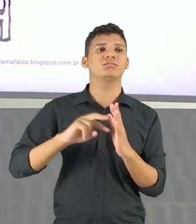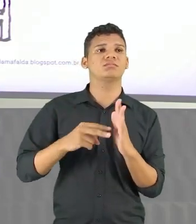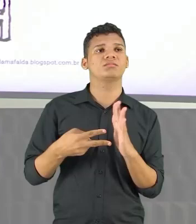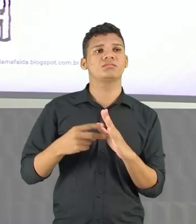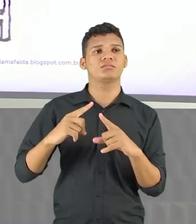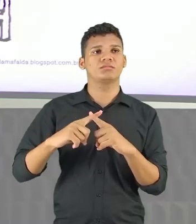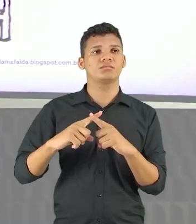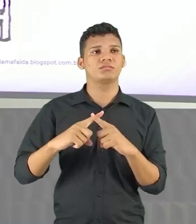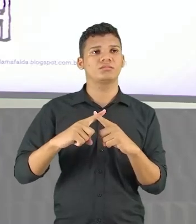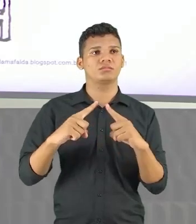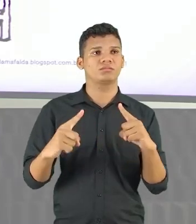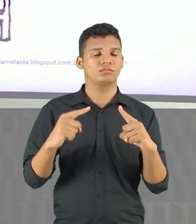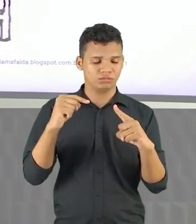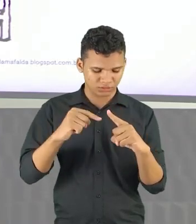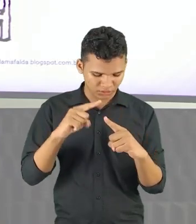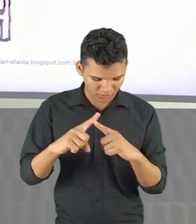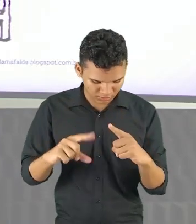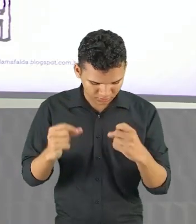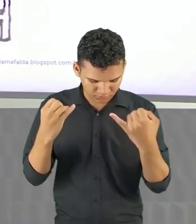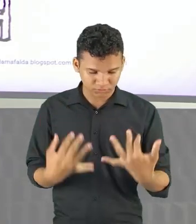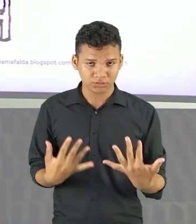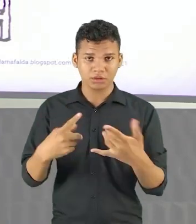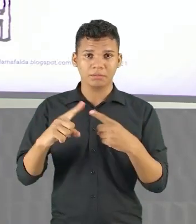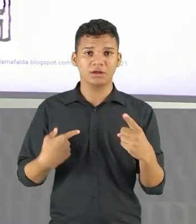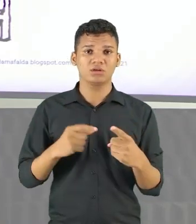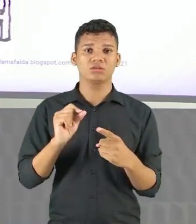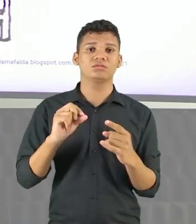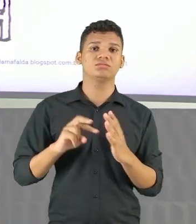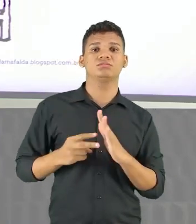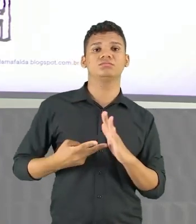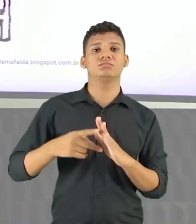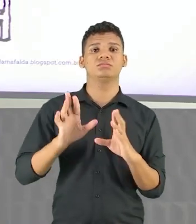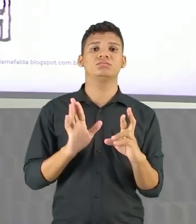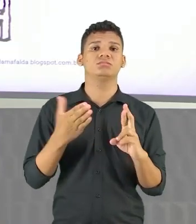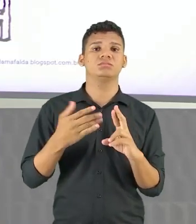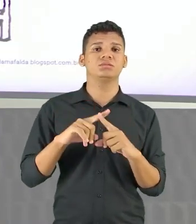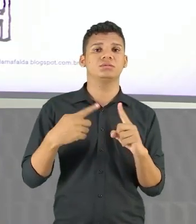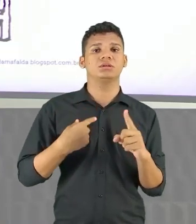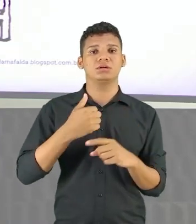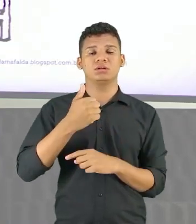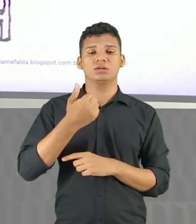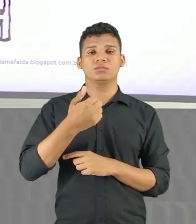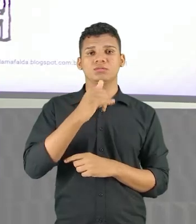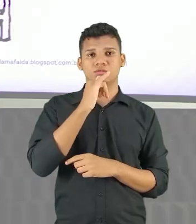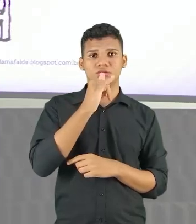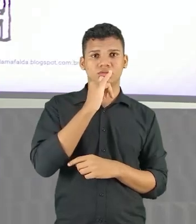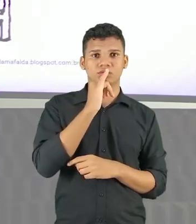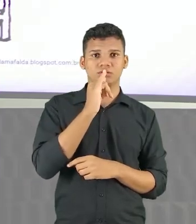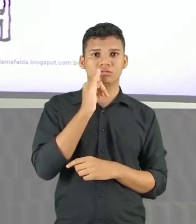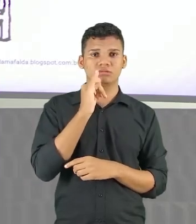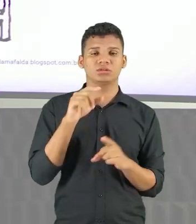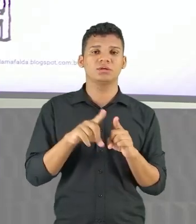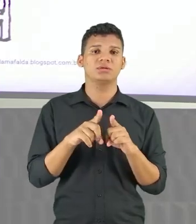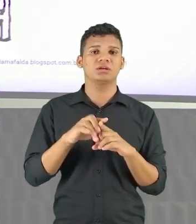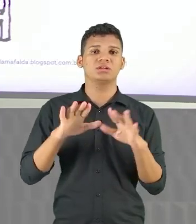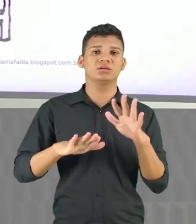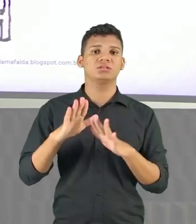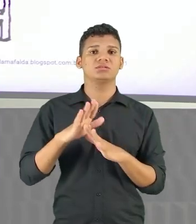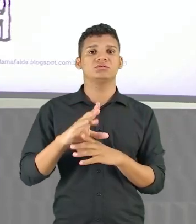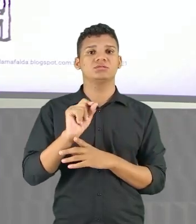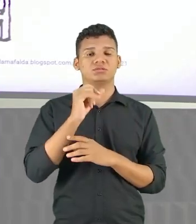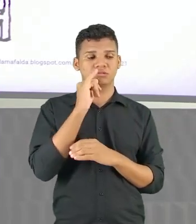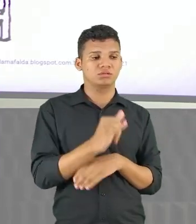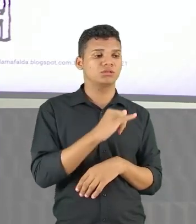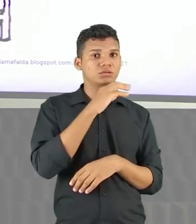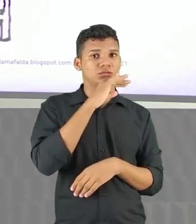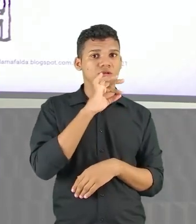a princípio a gente está esperando que ele venha citar mais alguma coisa sobre essa preguiça, ser a mãe de todos os vícios, que ele vai acrescentar alguma coisa ruim sobre a preguiça.